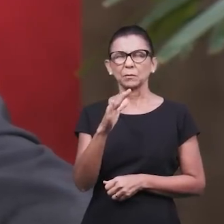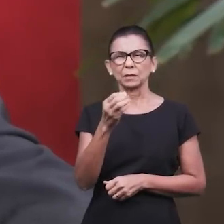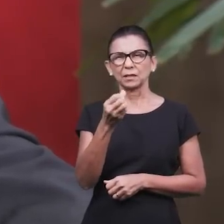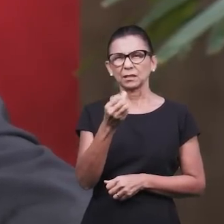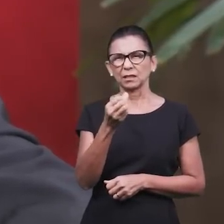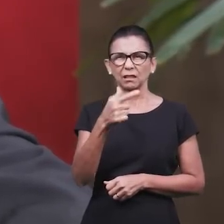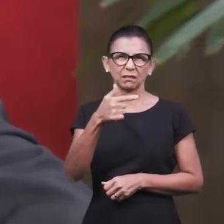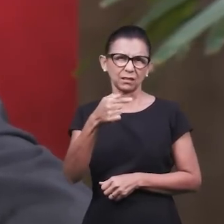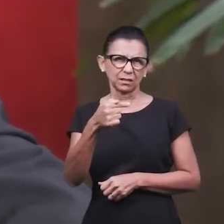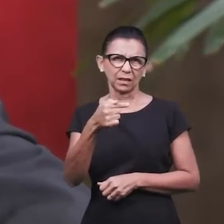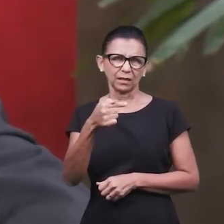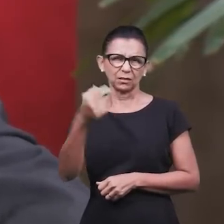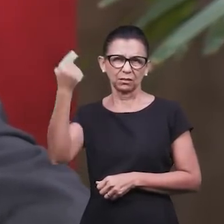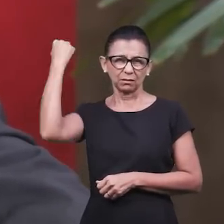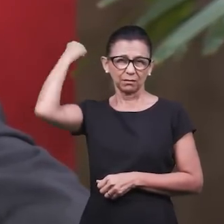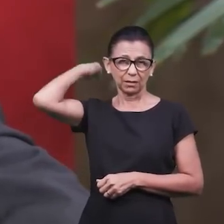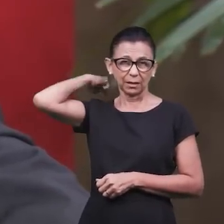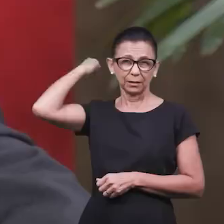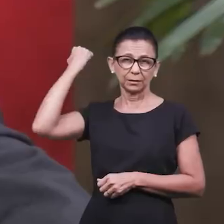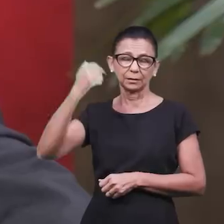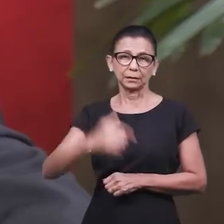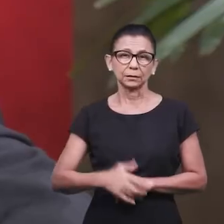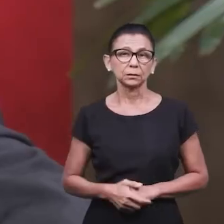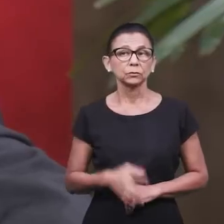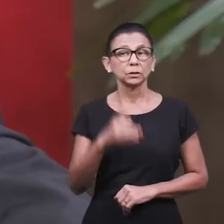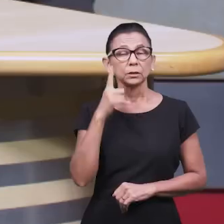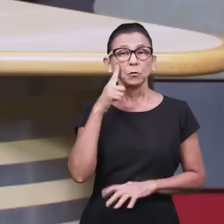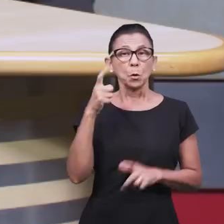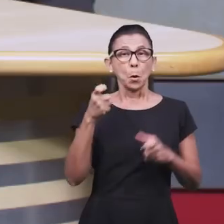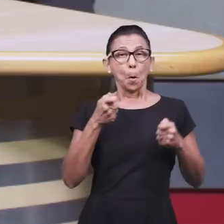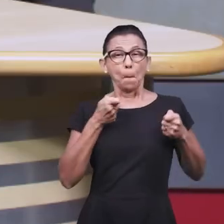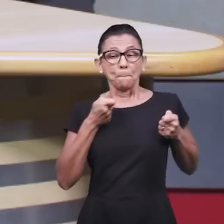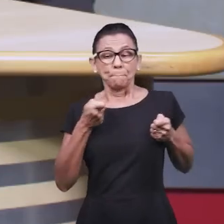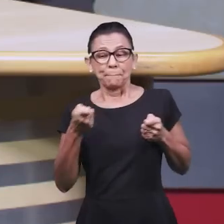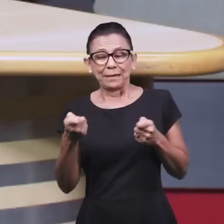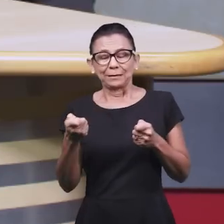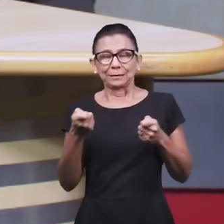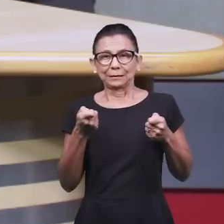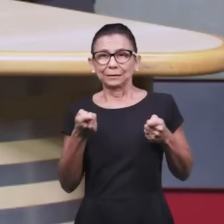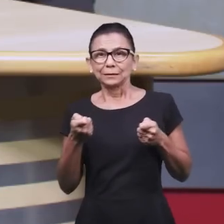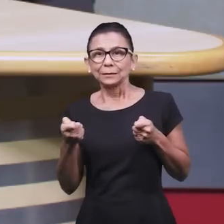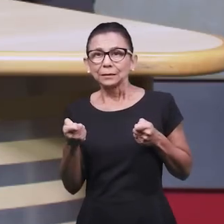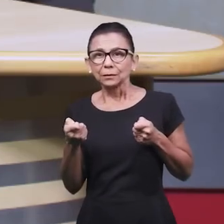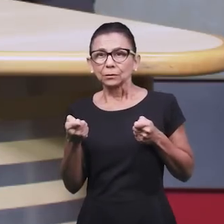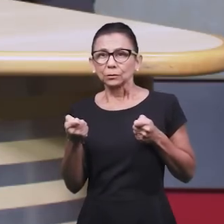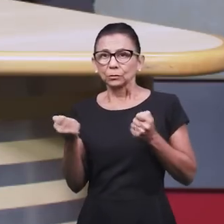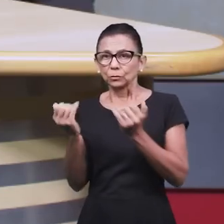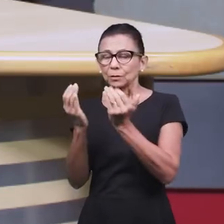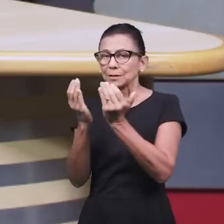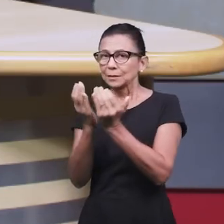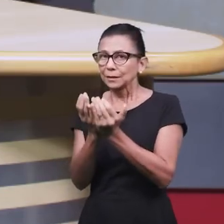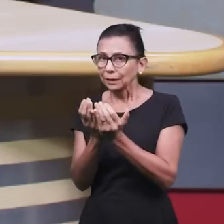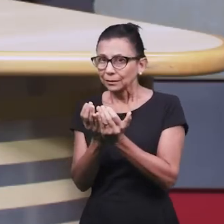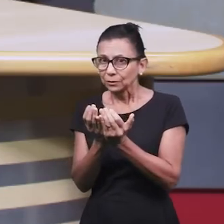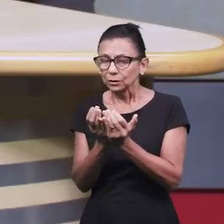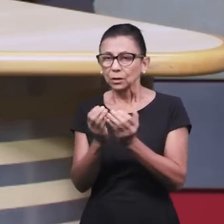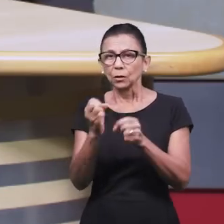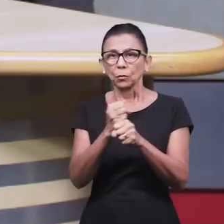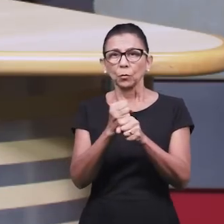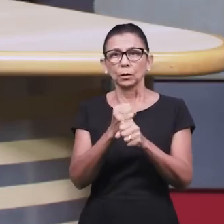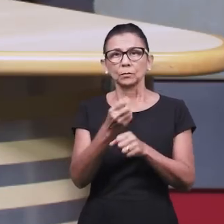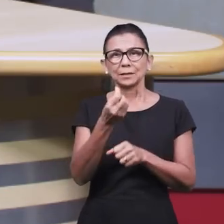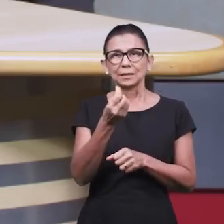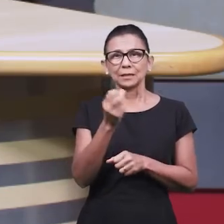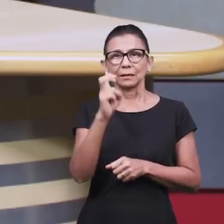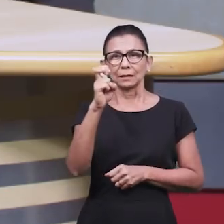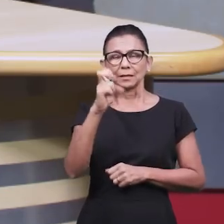dizer, o auge da perseguição, o auge do martírio da igreja. Ano 65, o